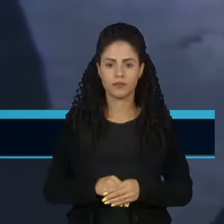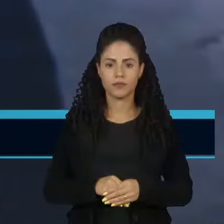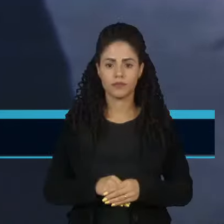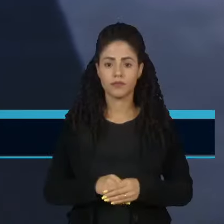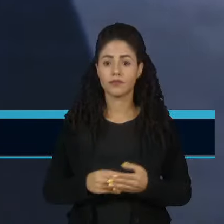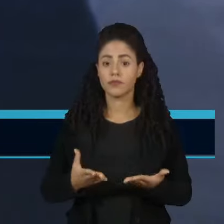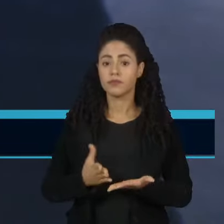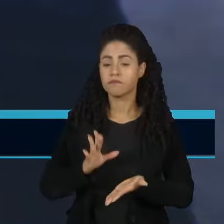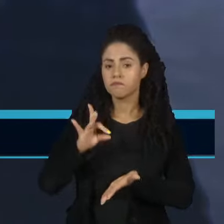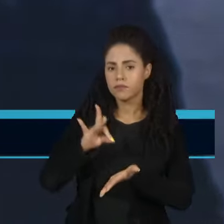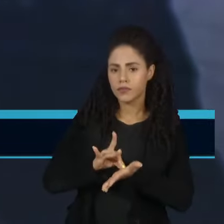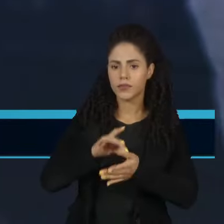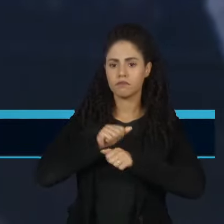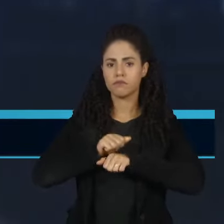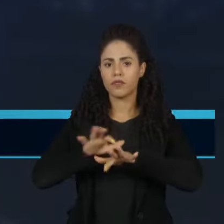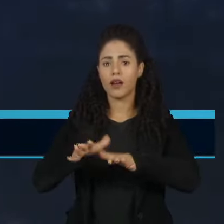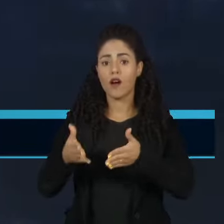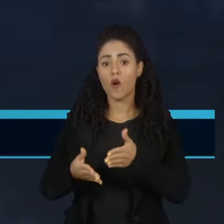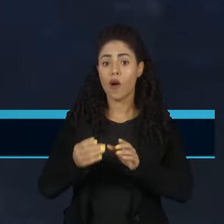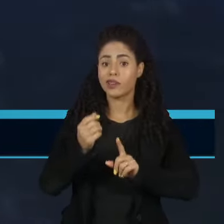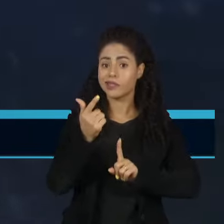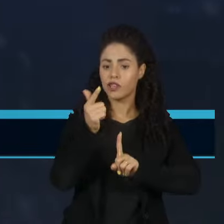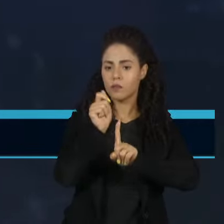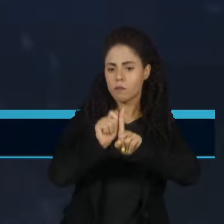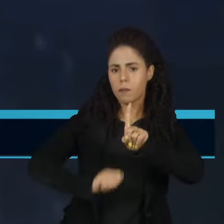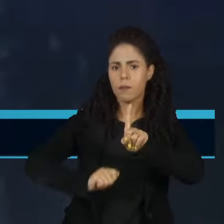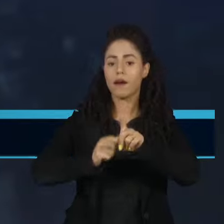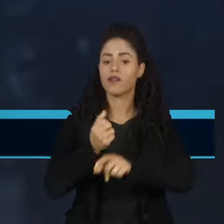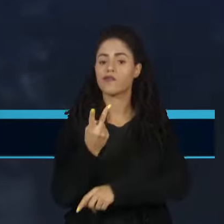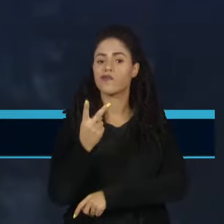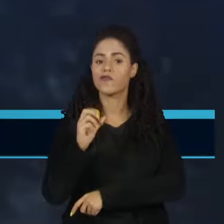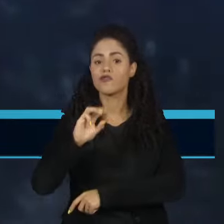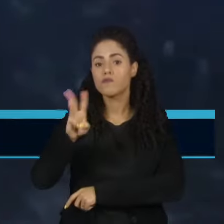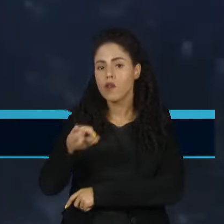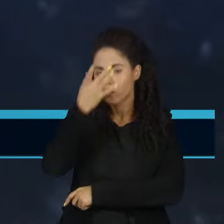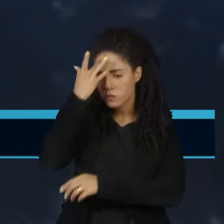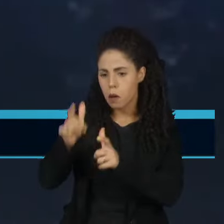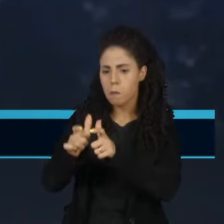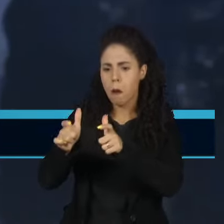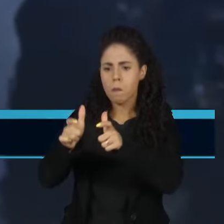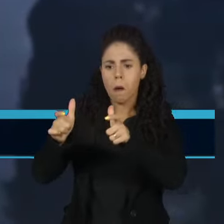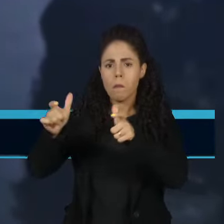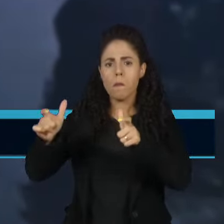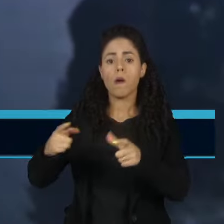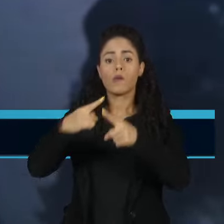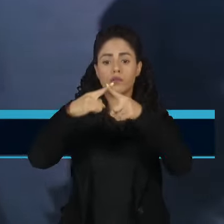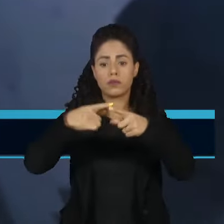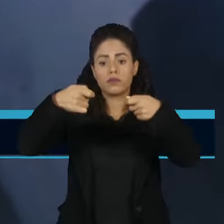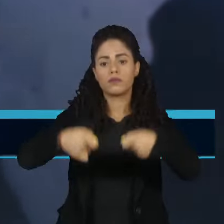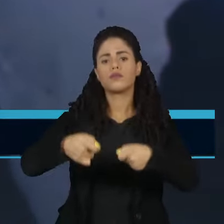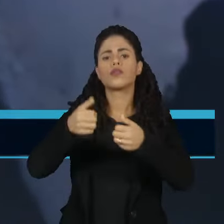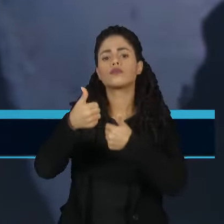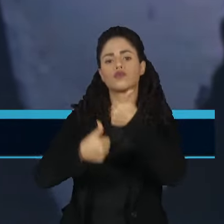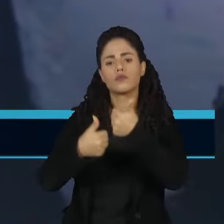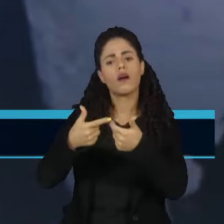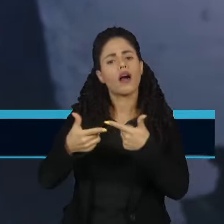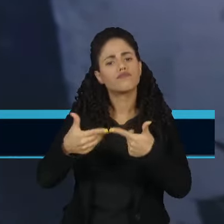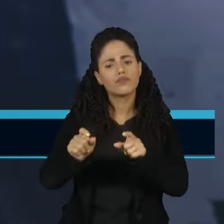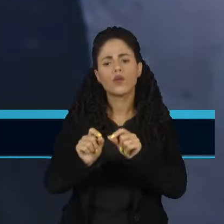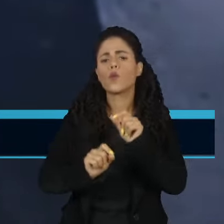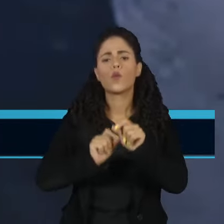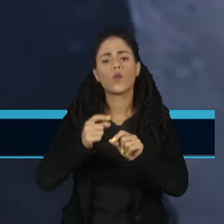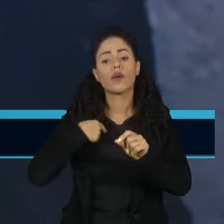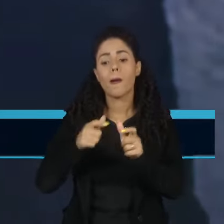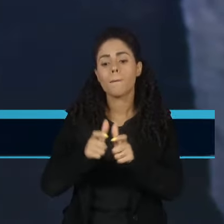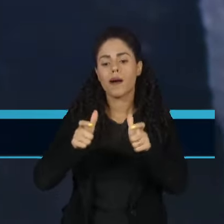uma verdadeira epidemia em 7 meses mais de 20 milhões de pessoas passaram a apostar nas chamadas bets uma pesquisa mostrou